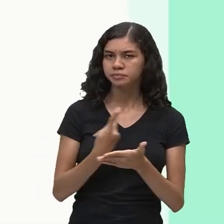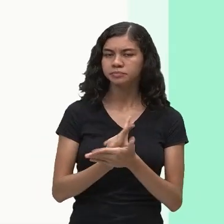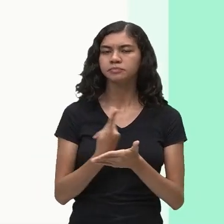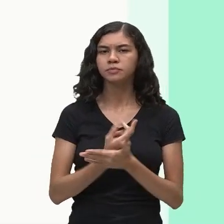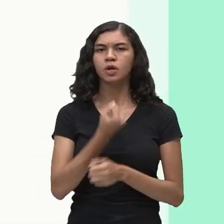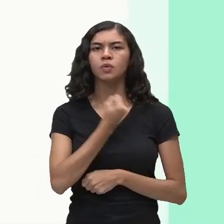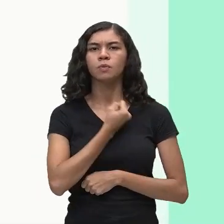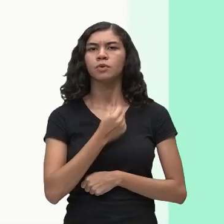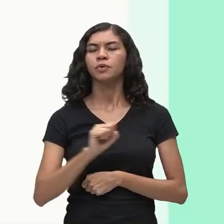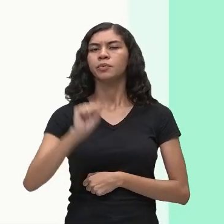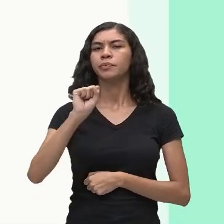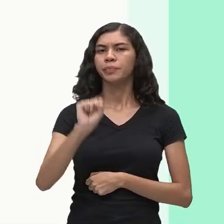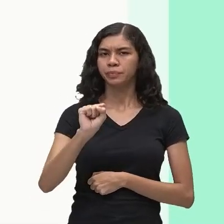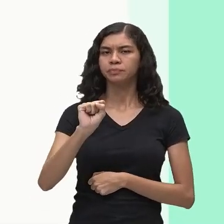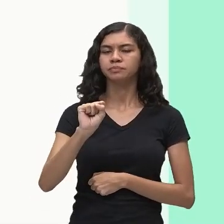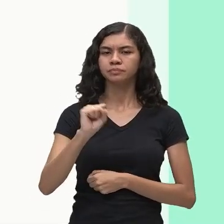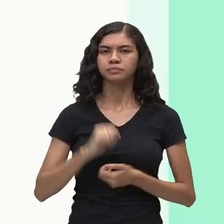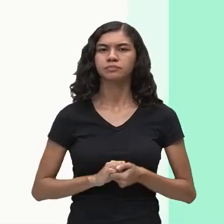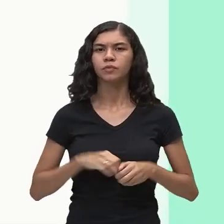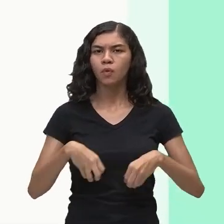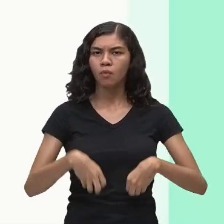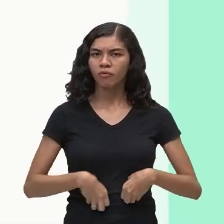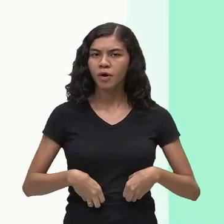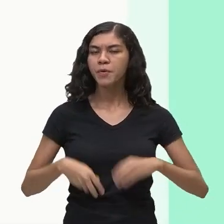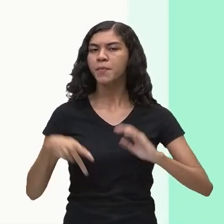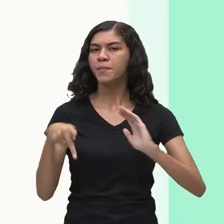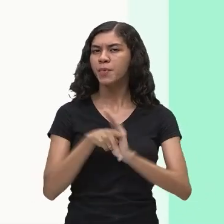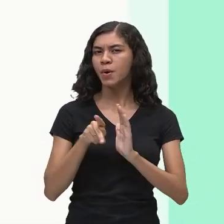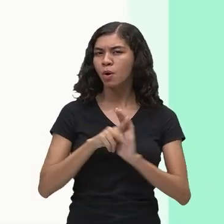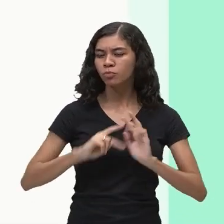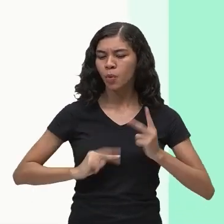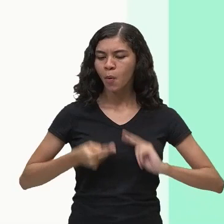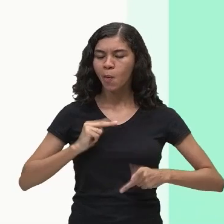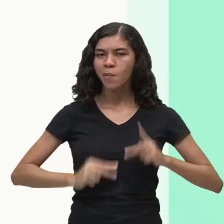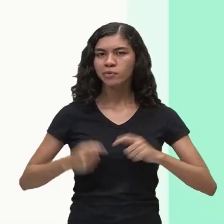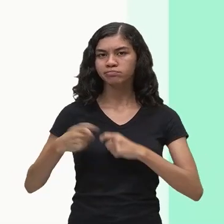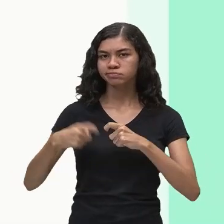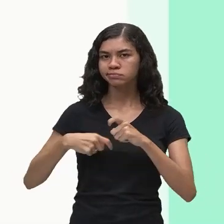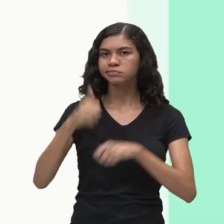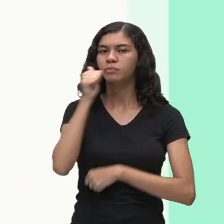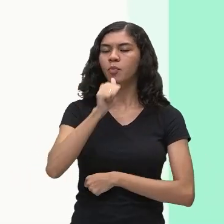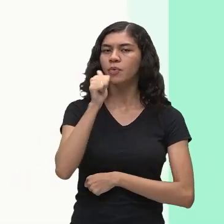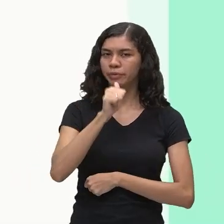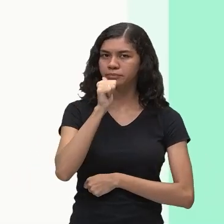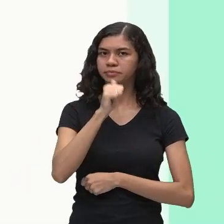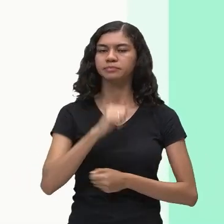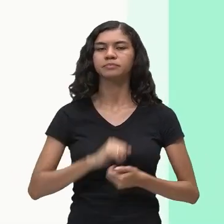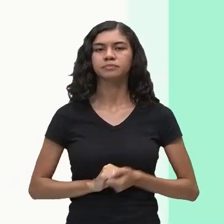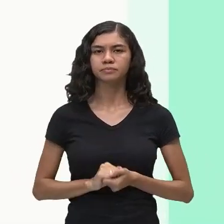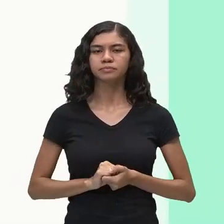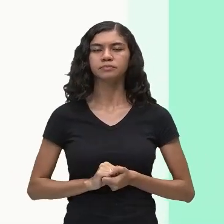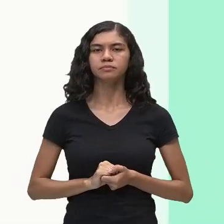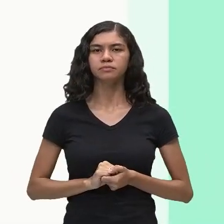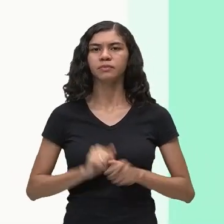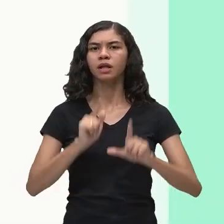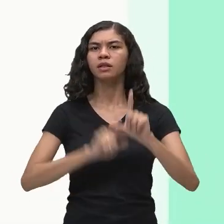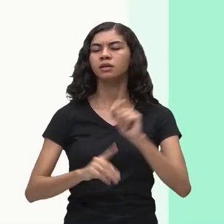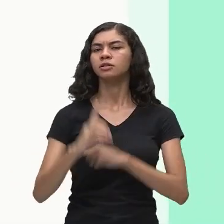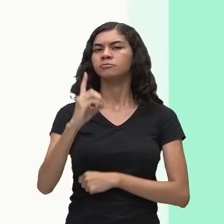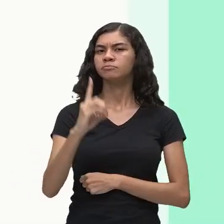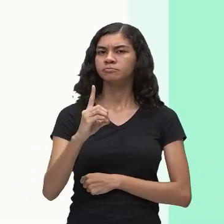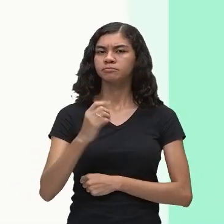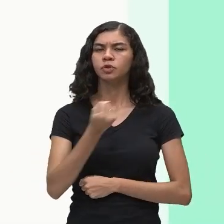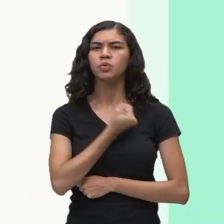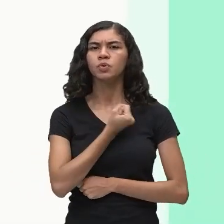número 8 corresponde aos ovários e produzem os hormônios sexuais femininos. E a letra D, o